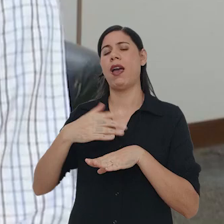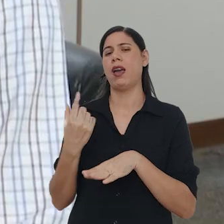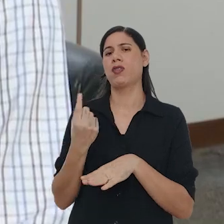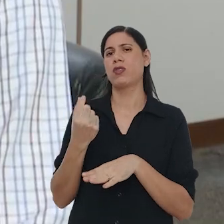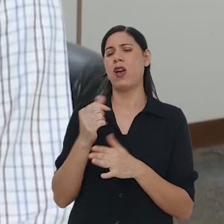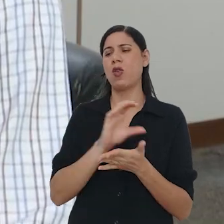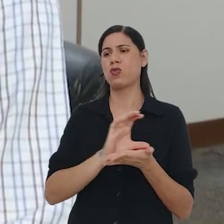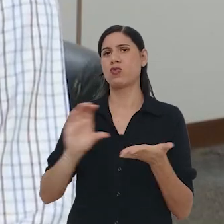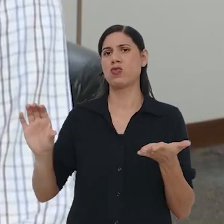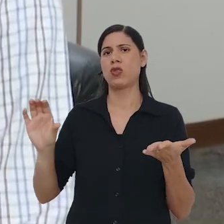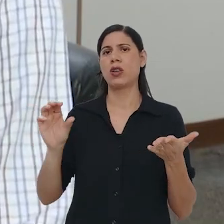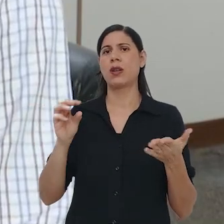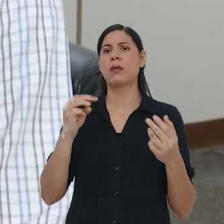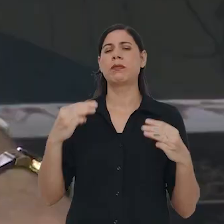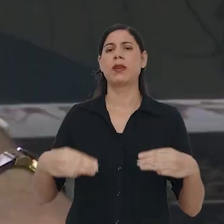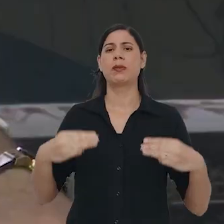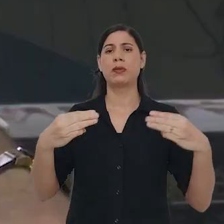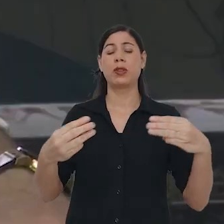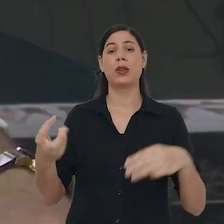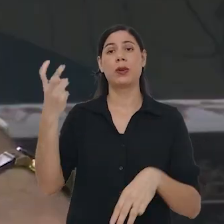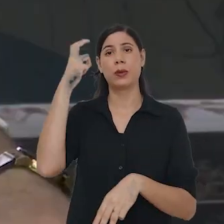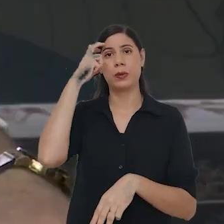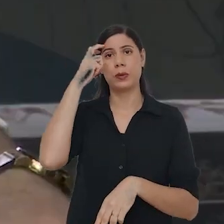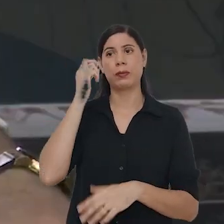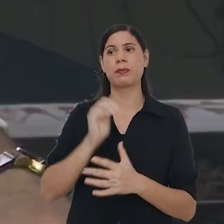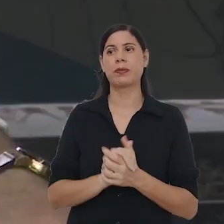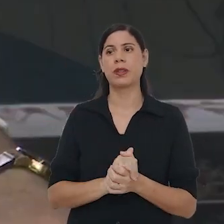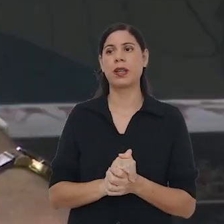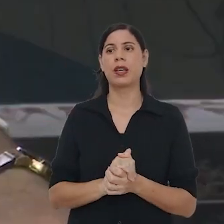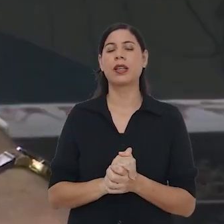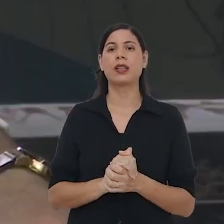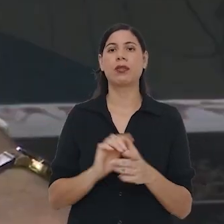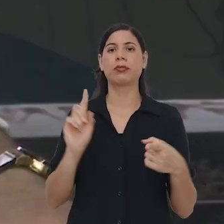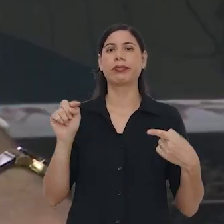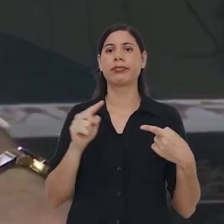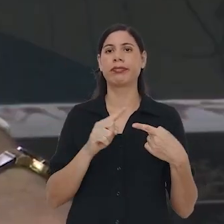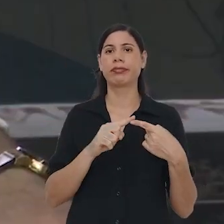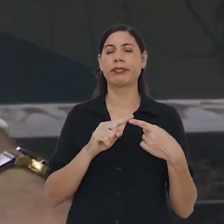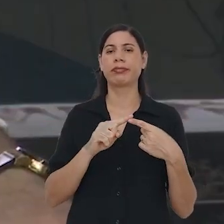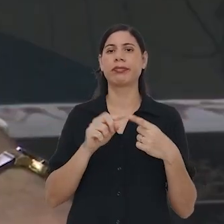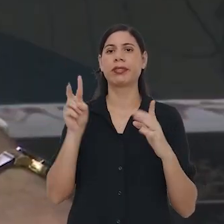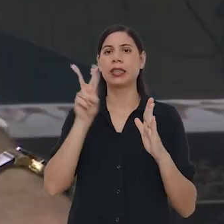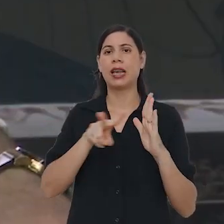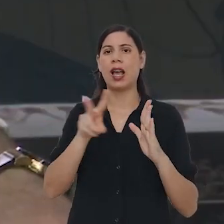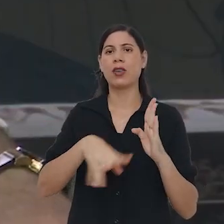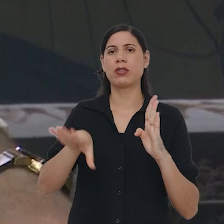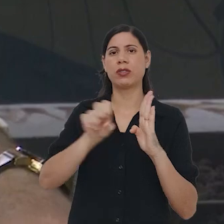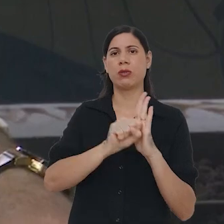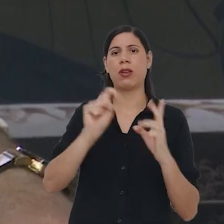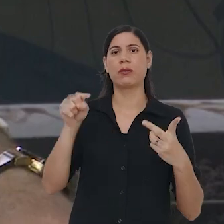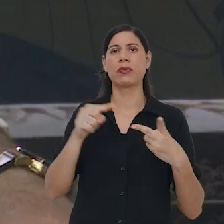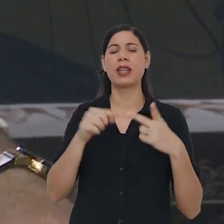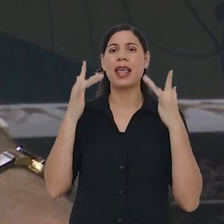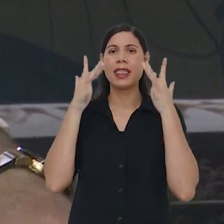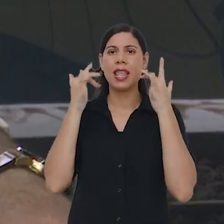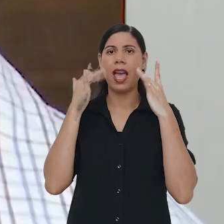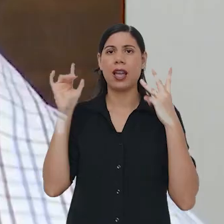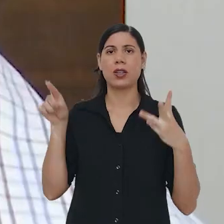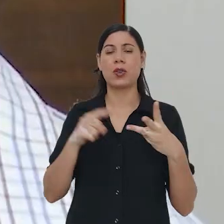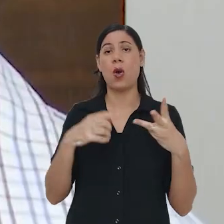destinados pelo Ministério da Cultura? O FAC, a gente pode dizer que projetos de audiovisual, teatro e música são os projetos que